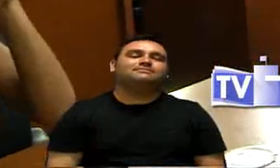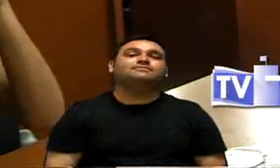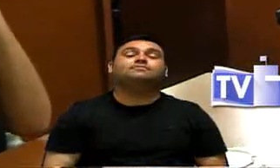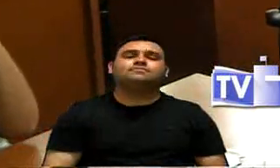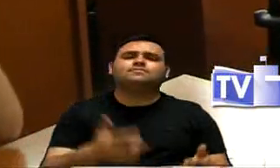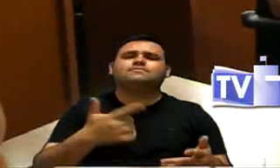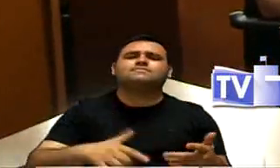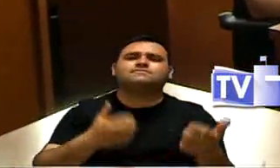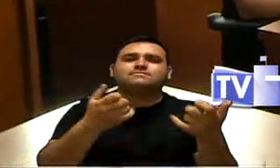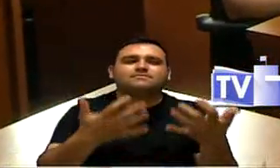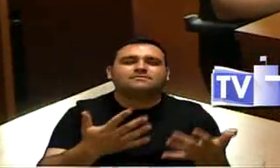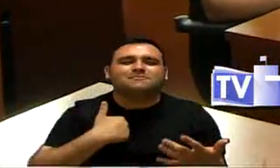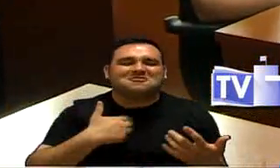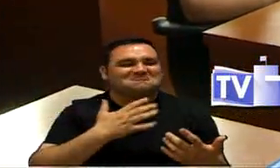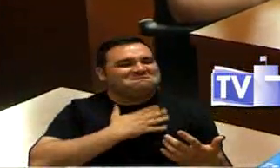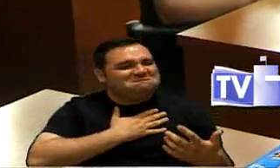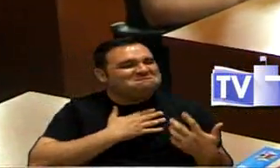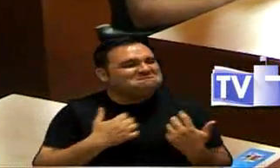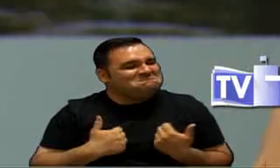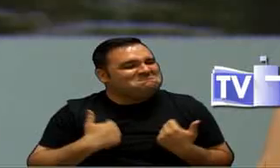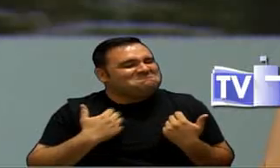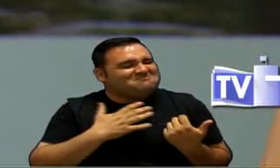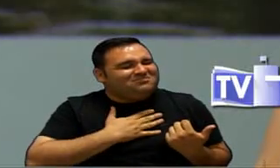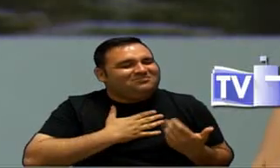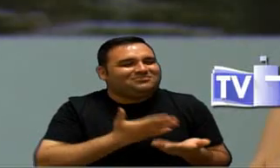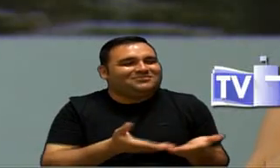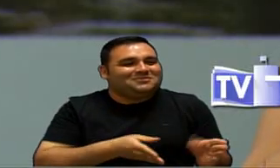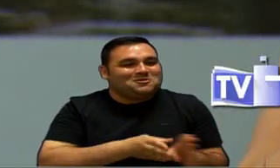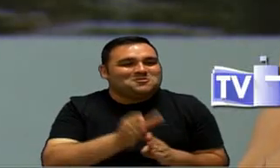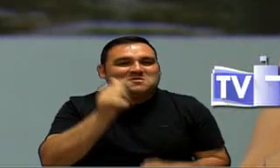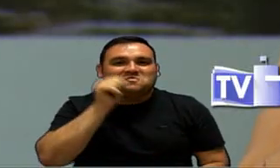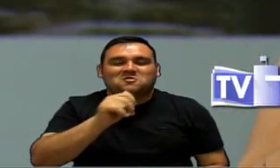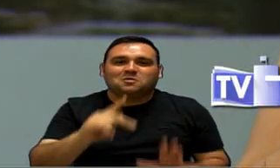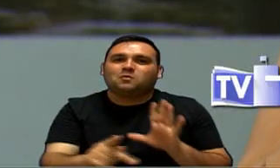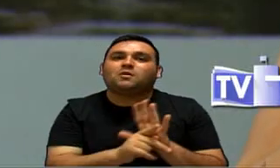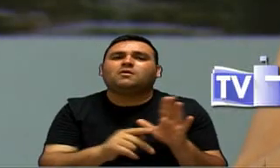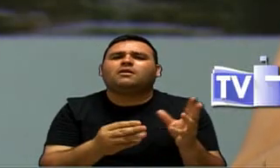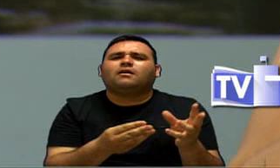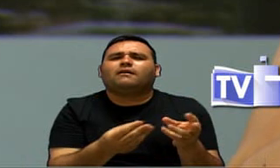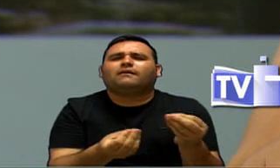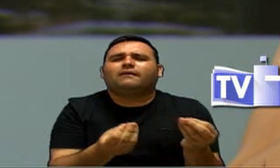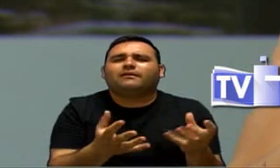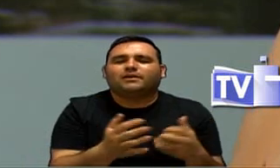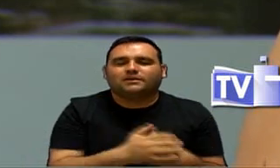Queria dizer que eu tenho muito orgulho desse conselho. Esse Conselho da Mulher é um conselho que